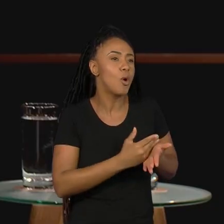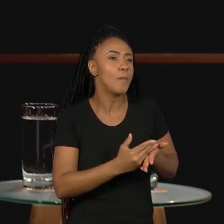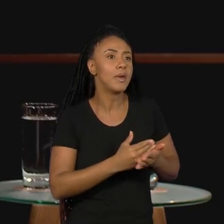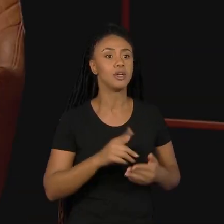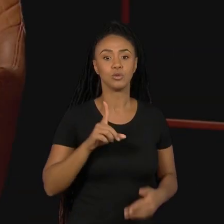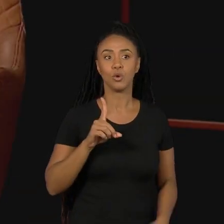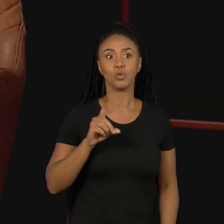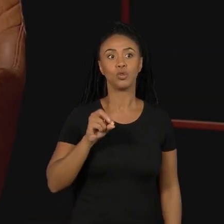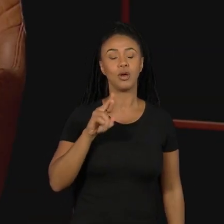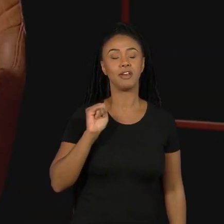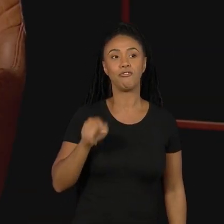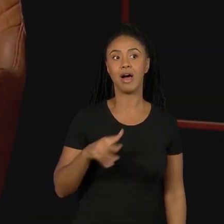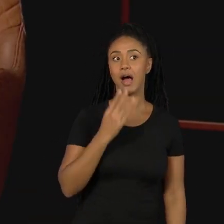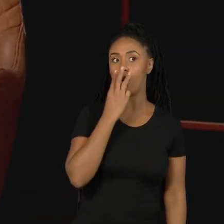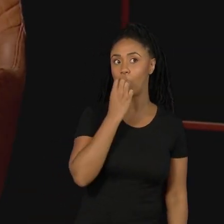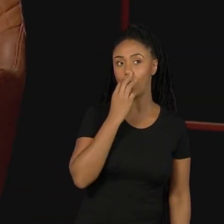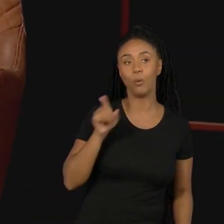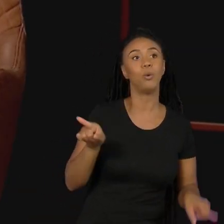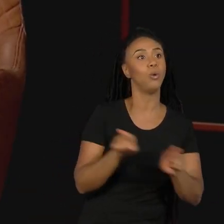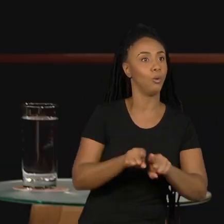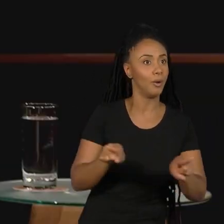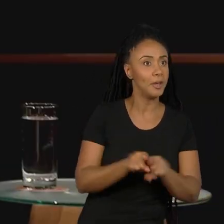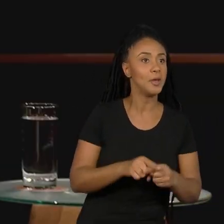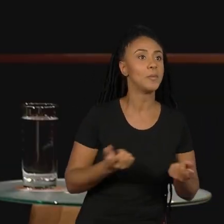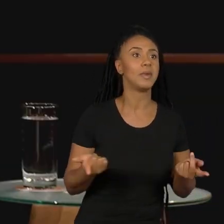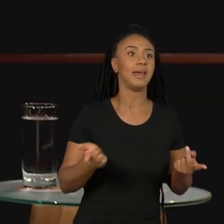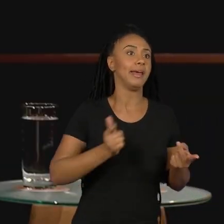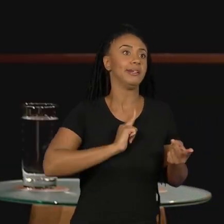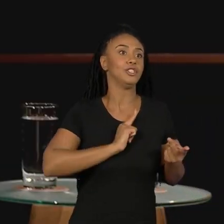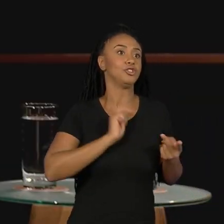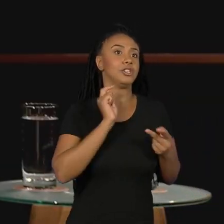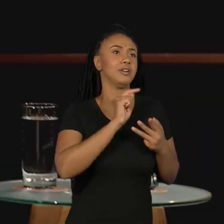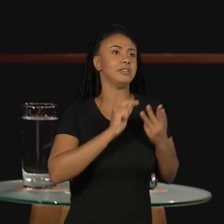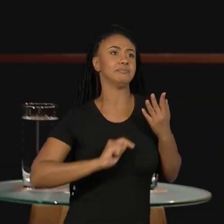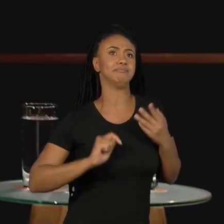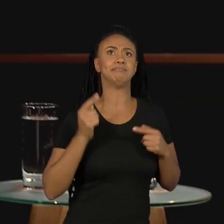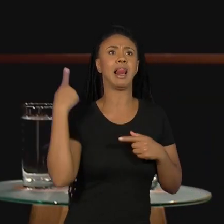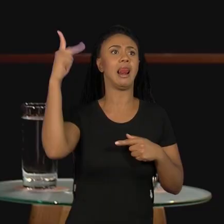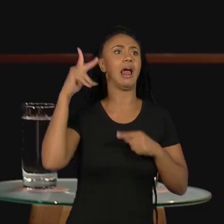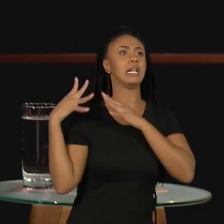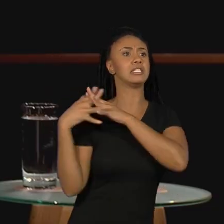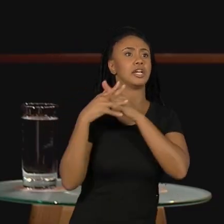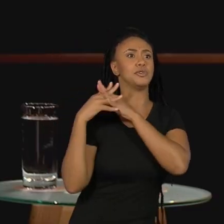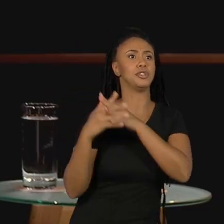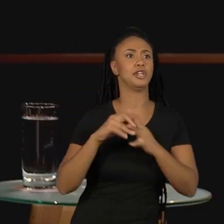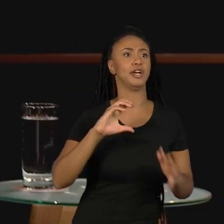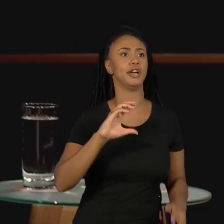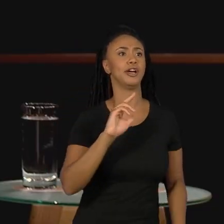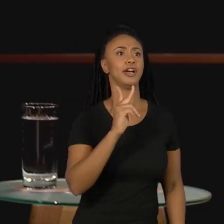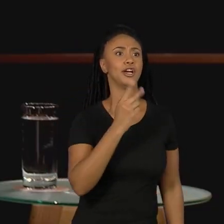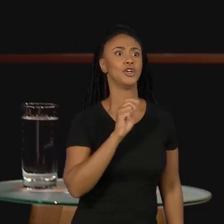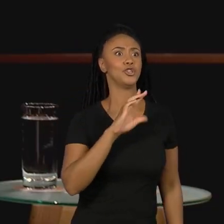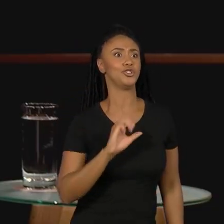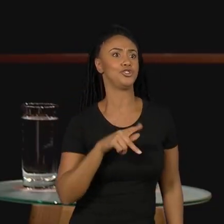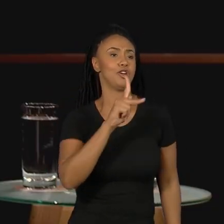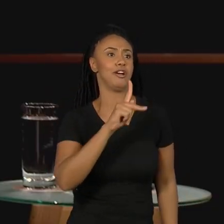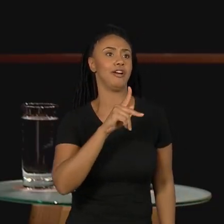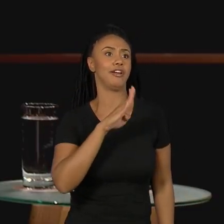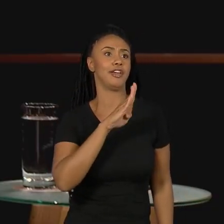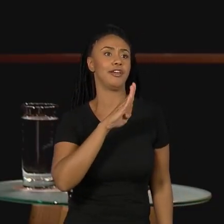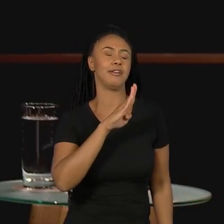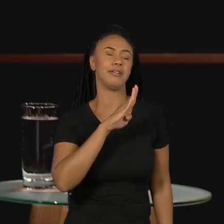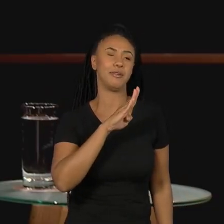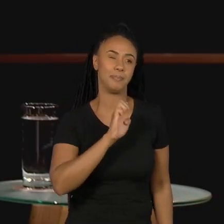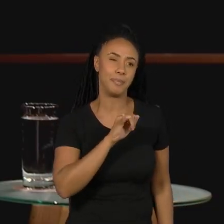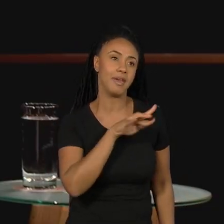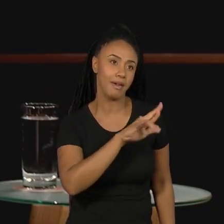Dorival Caymmi, mas depois entra Little Richard, Chuck Berry na sua juventude e tal. São suas recordações mais